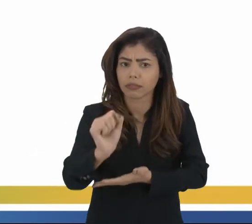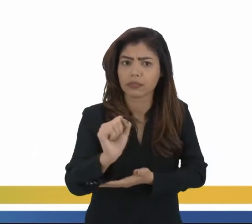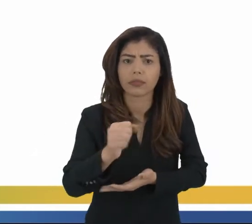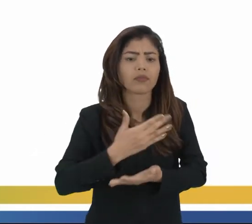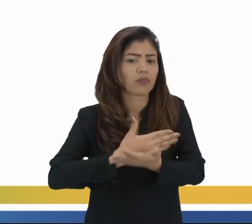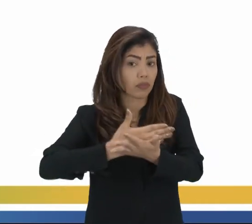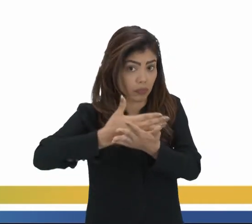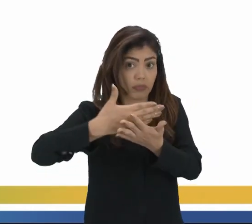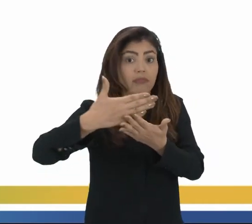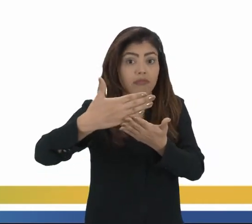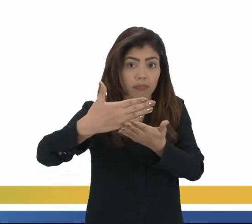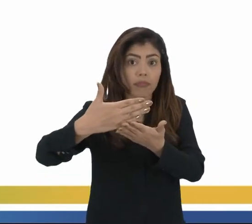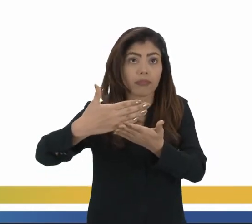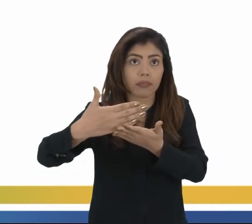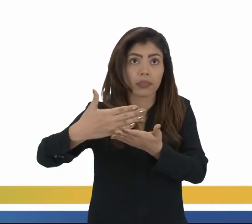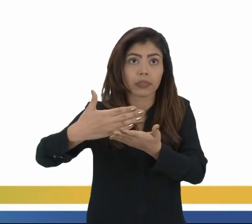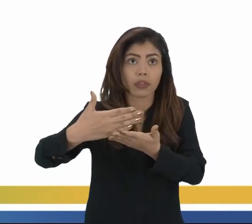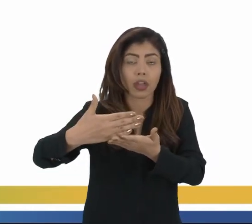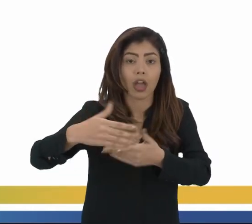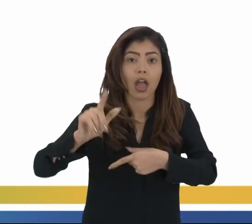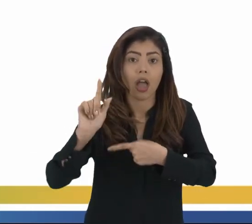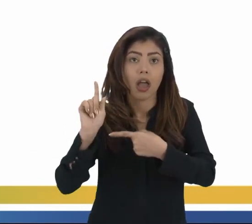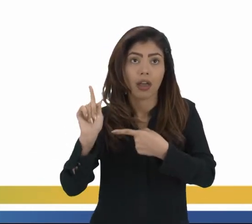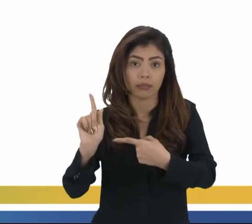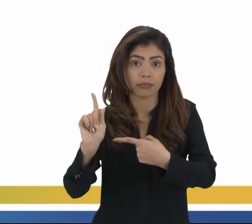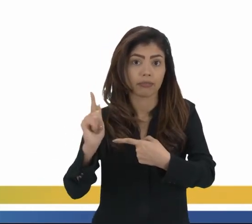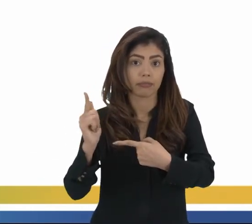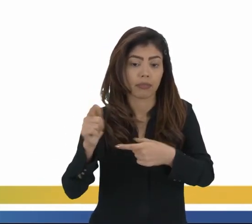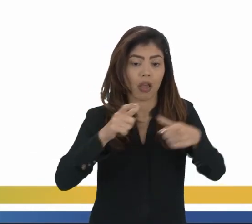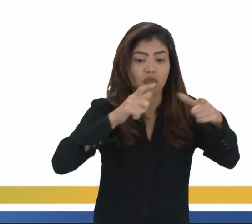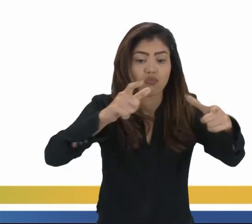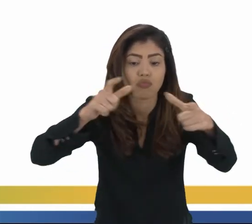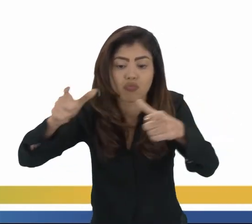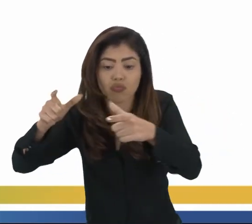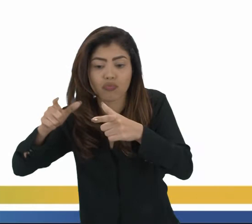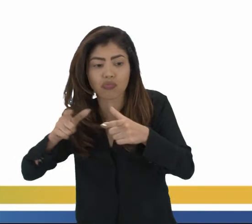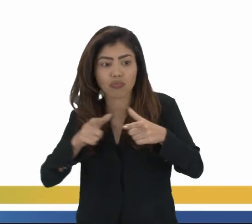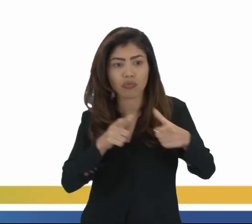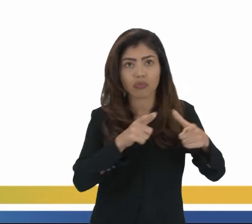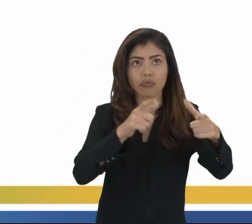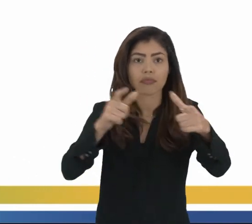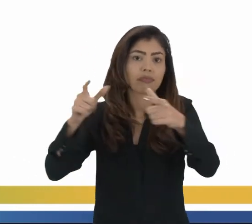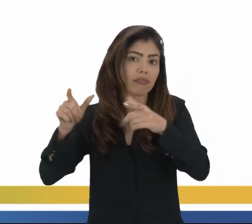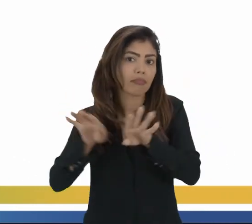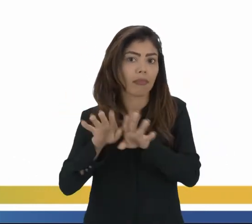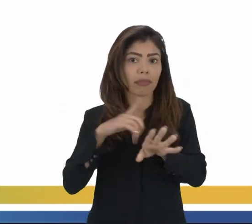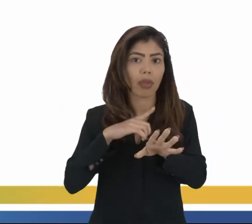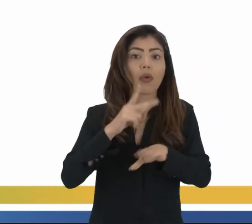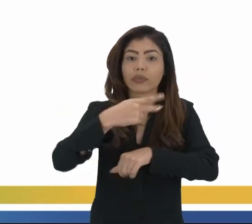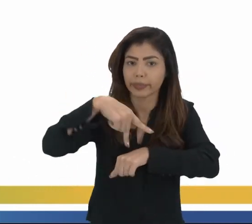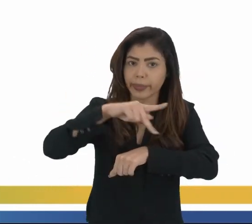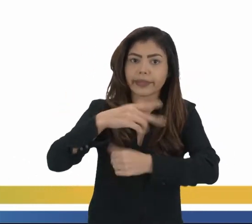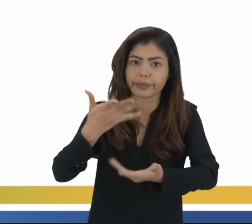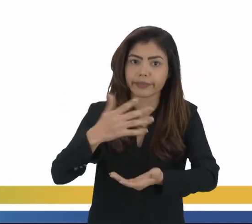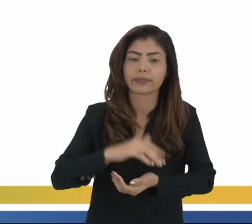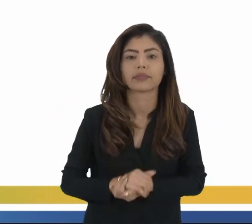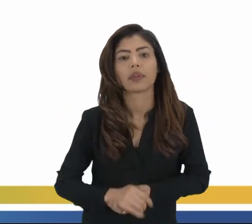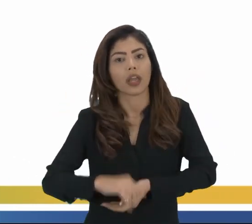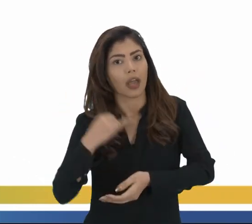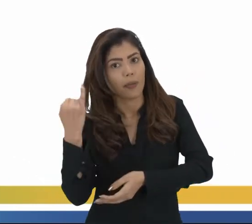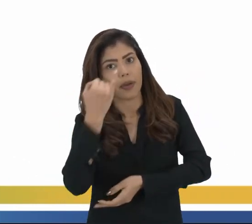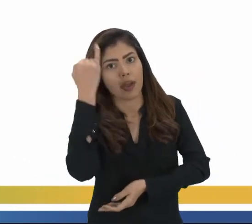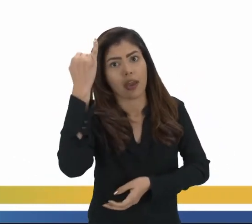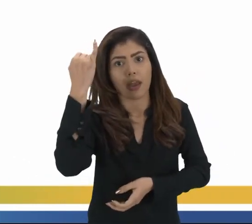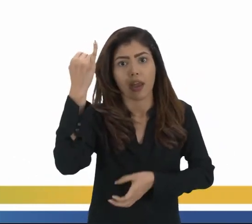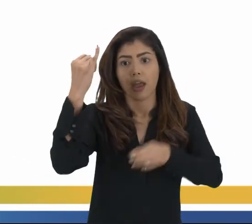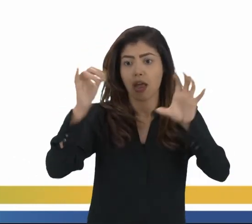lá no começo que um dos fatores são os fatores geográficos, as posições onde estão esses países, né? Principalmente em